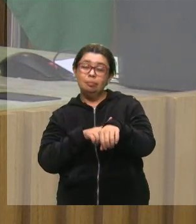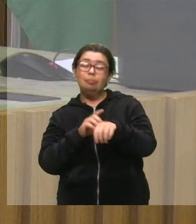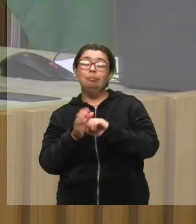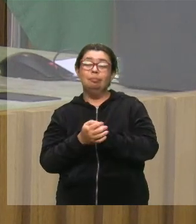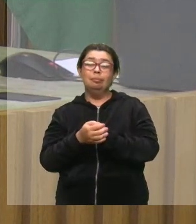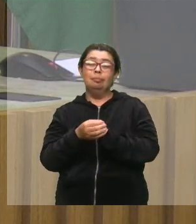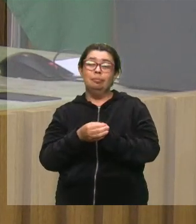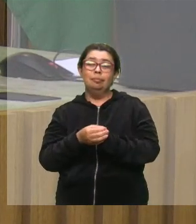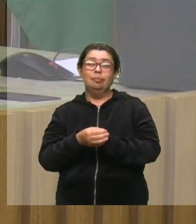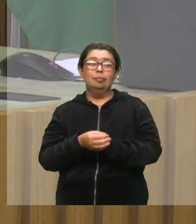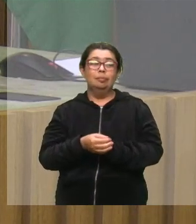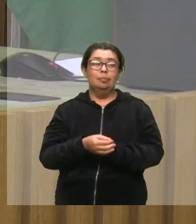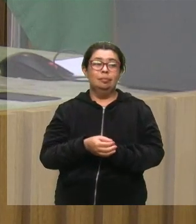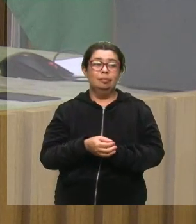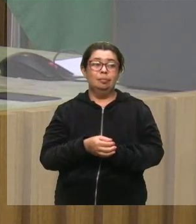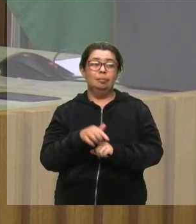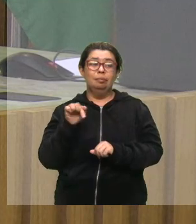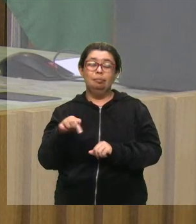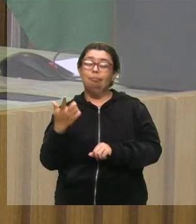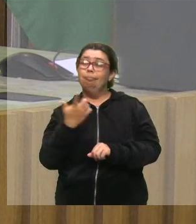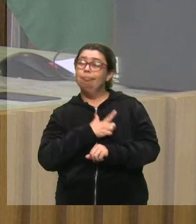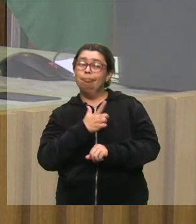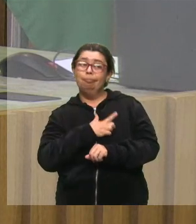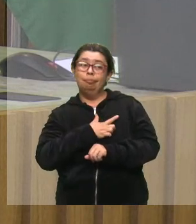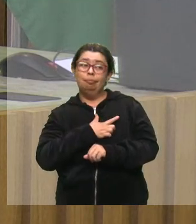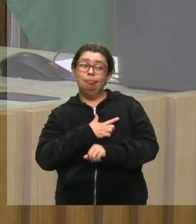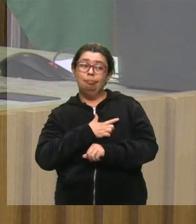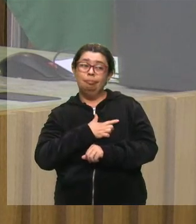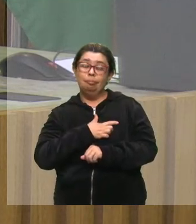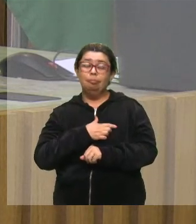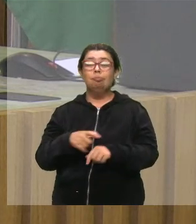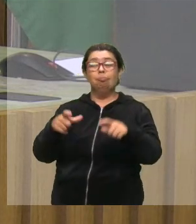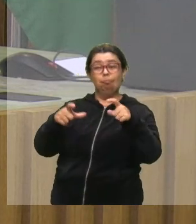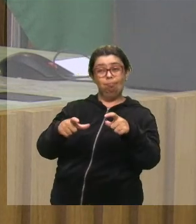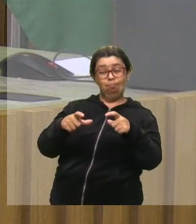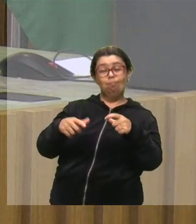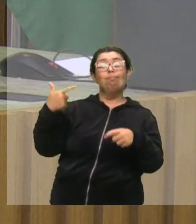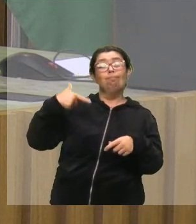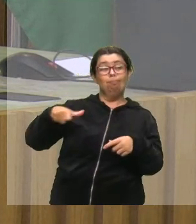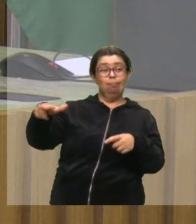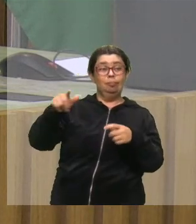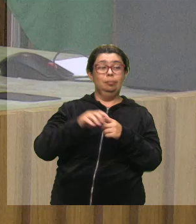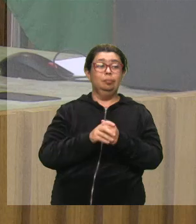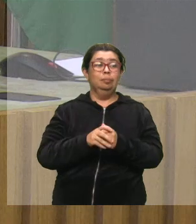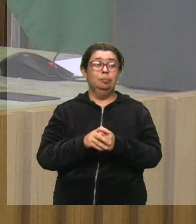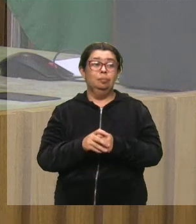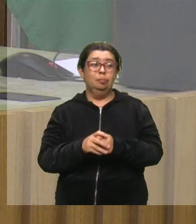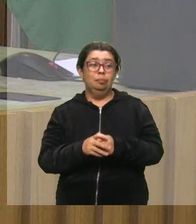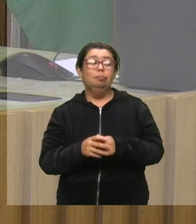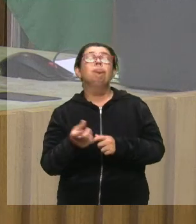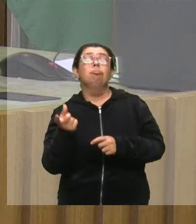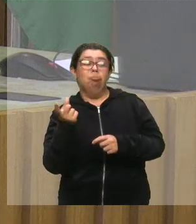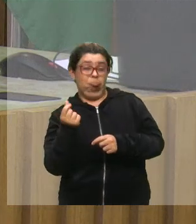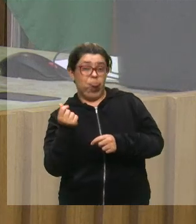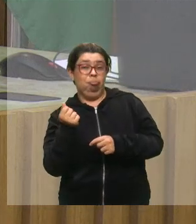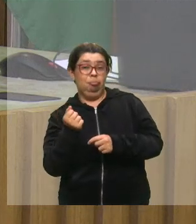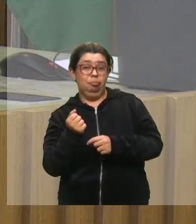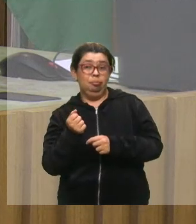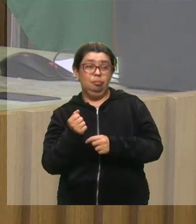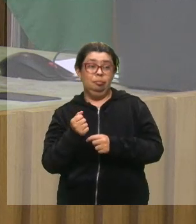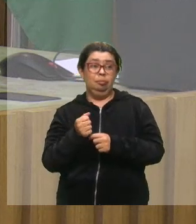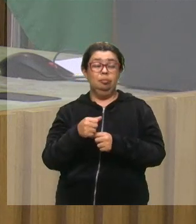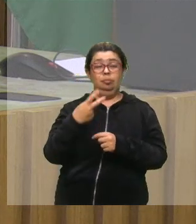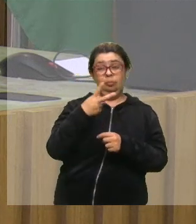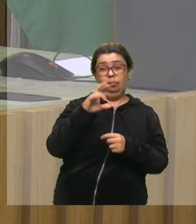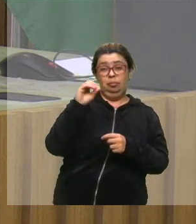que acontece? Hoje nós não temos um lugar de acolhimento. Foi destinada uma verba que eu acompanhei ali de 200